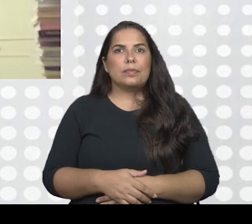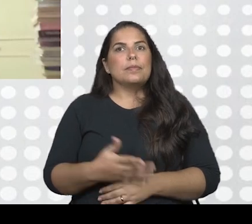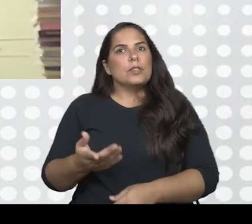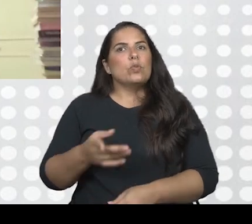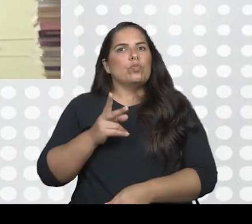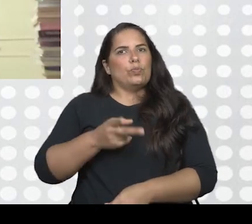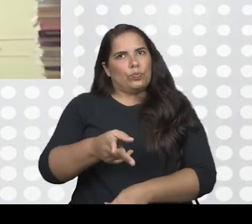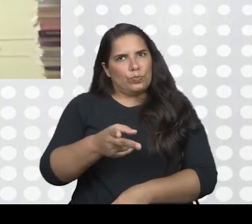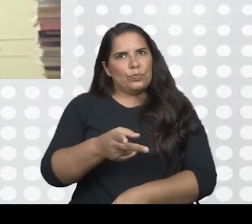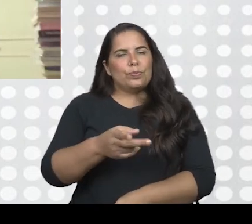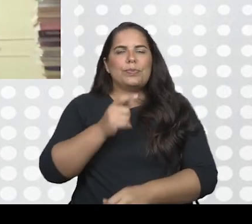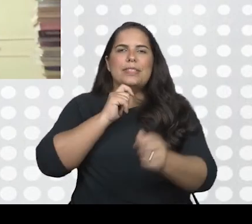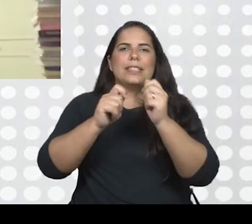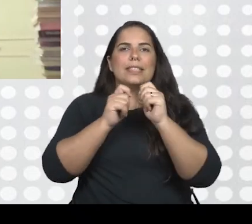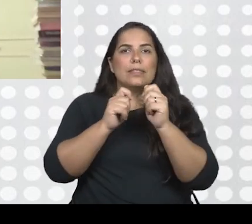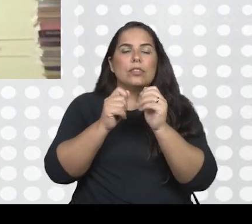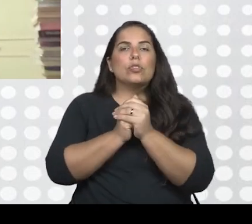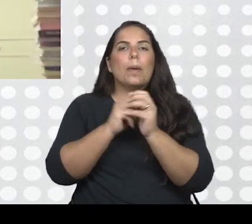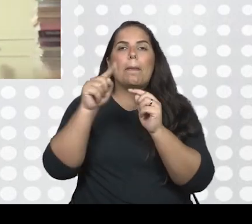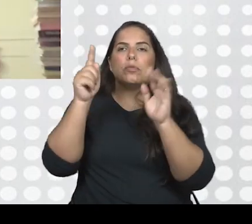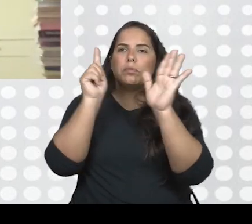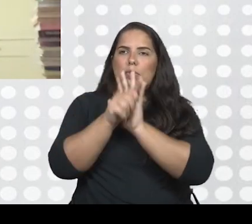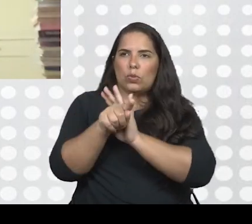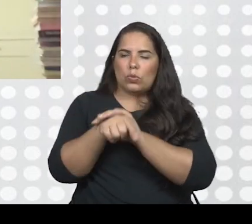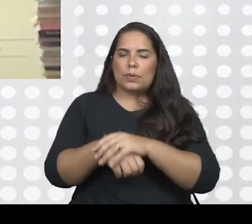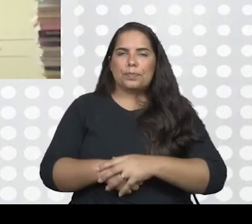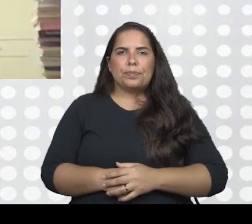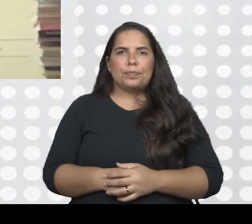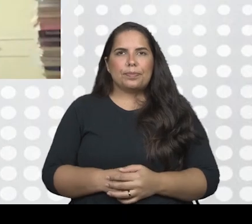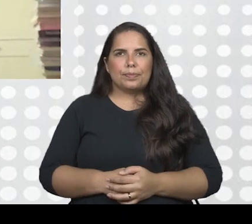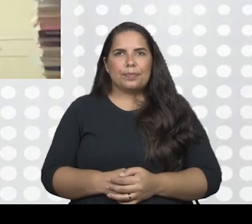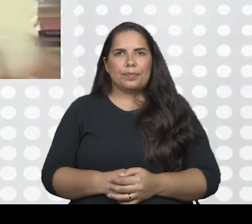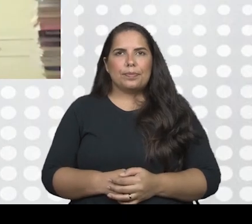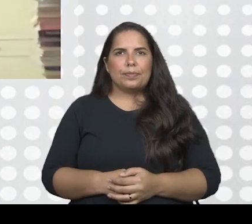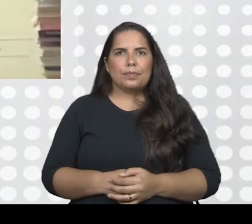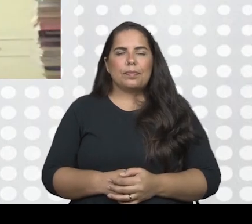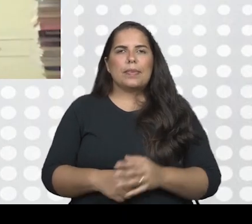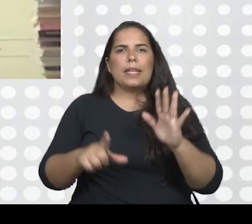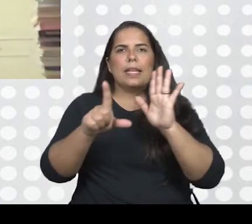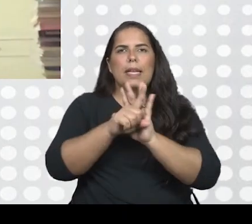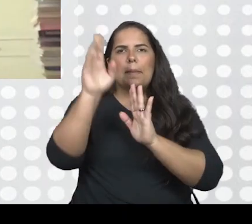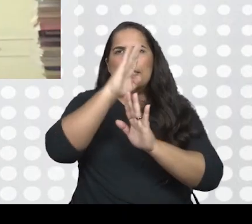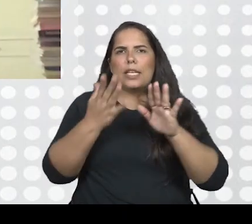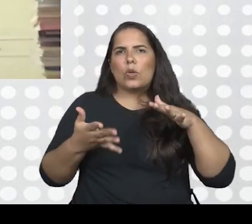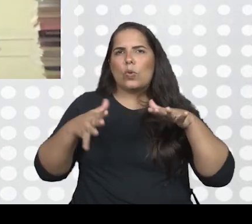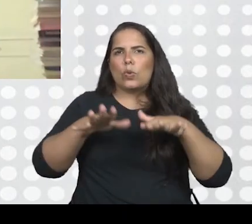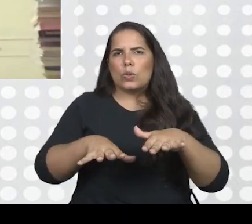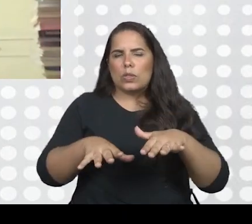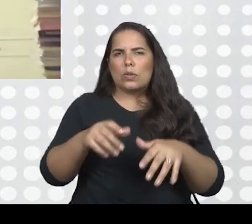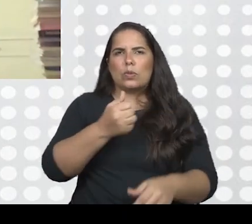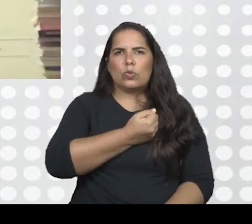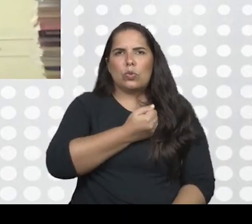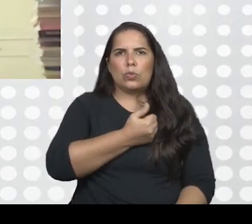Dando sequência, então, à nossa entrevista, a próxima pergunta é a seguinte. A Lei Brasileira à Inclusão, Lei de